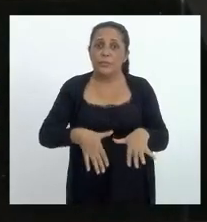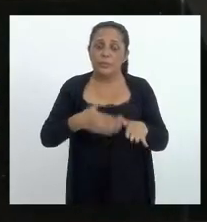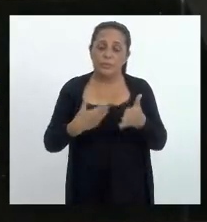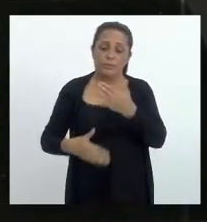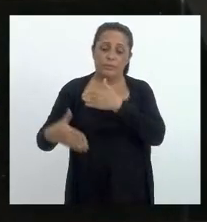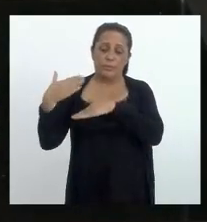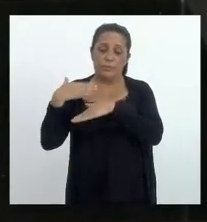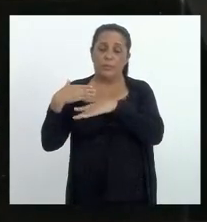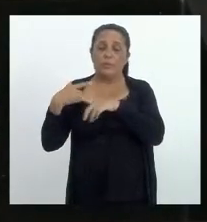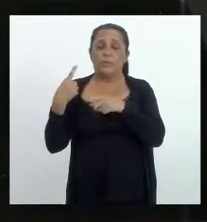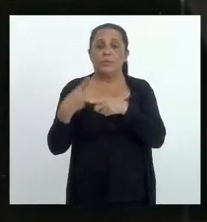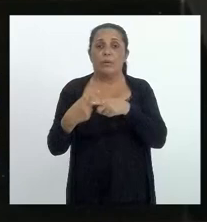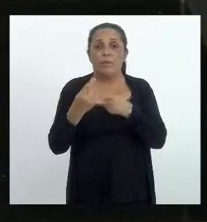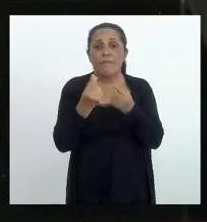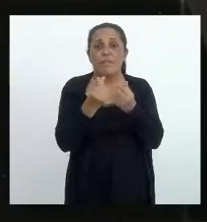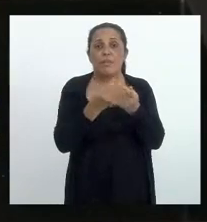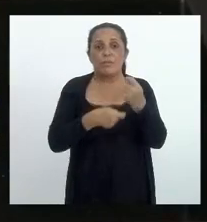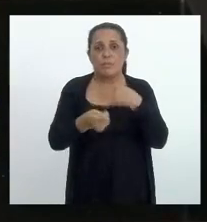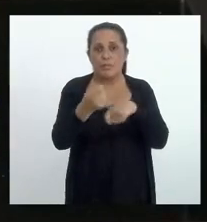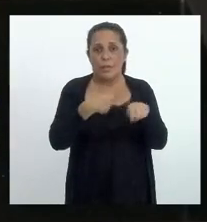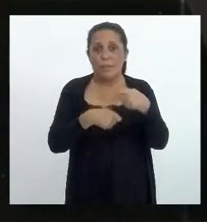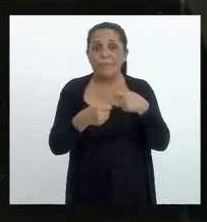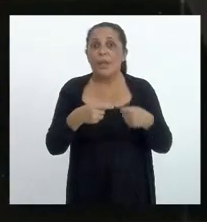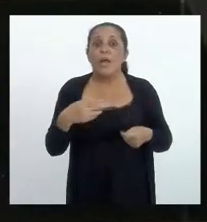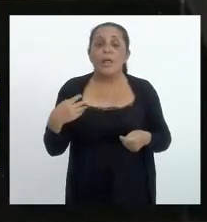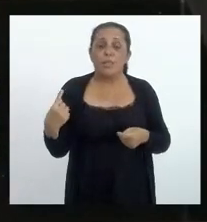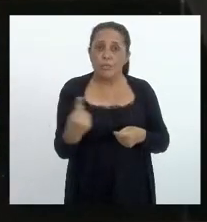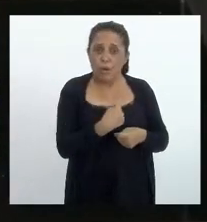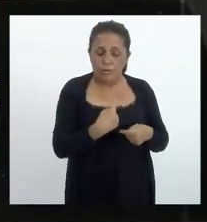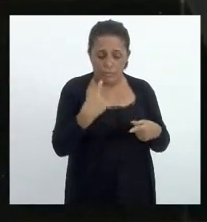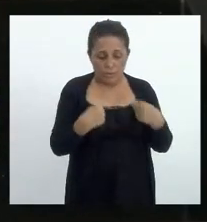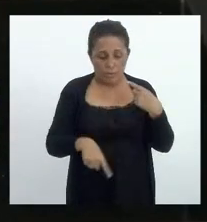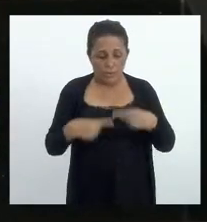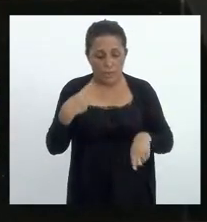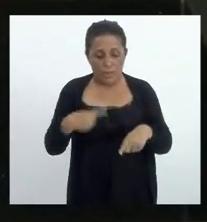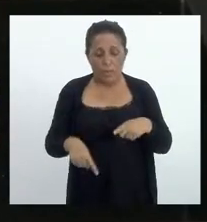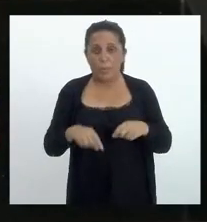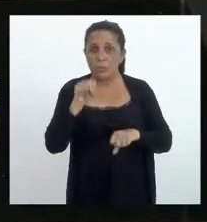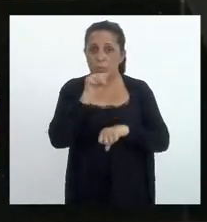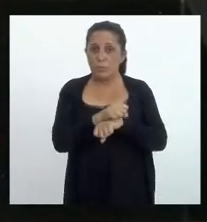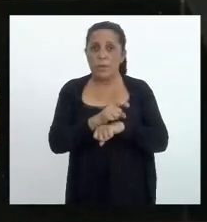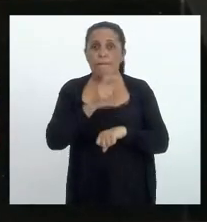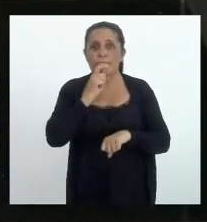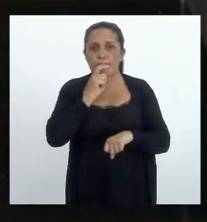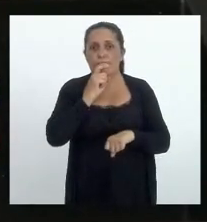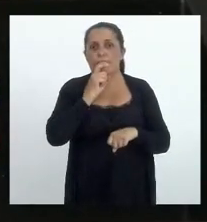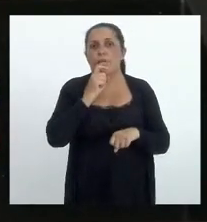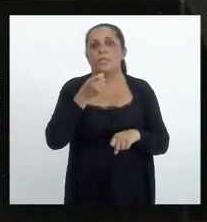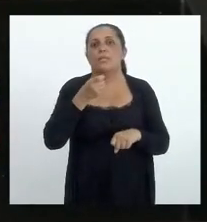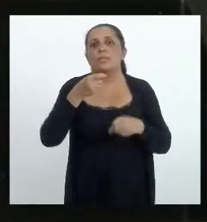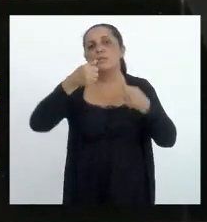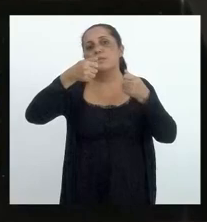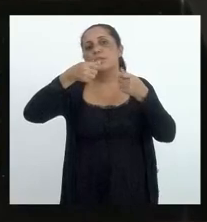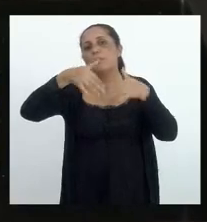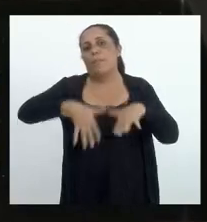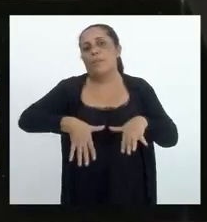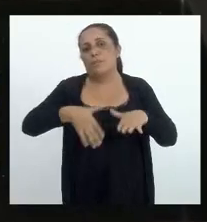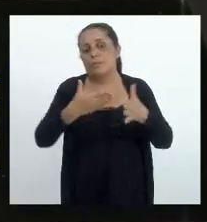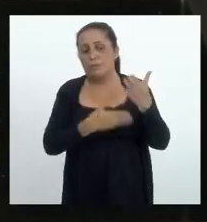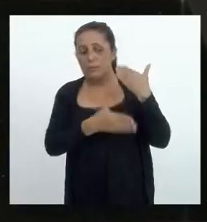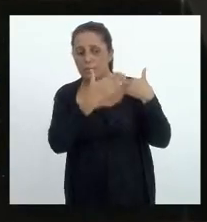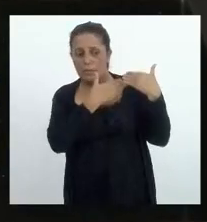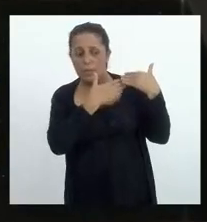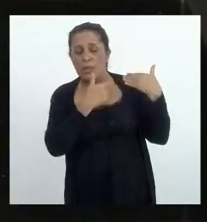despesas financeiras. O que a gente está debatendo aqui é o congelamento das despesas primárias. Até onde